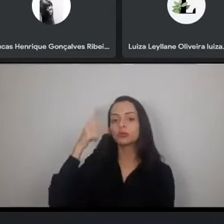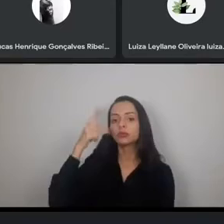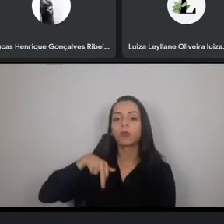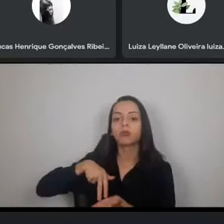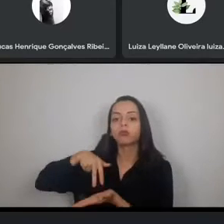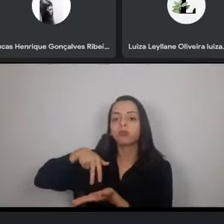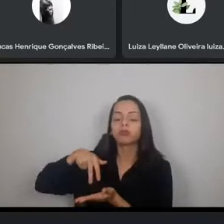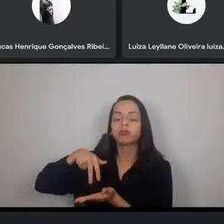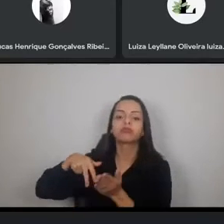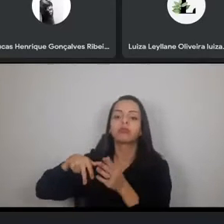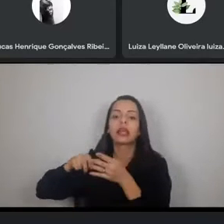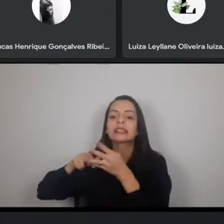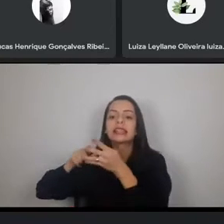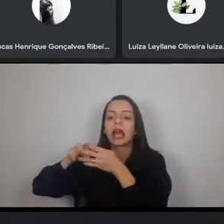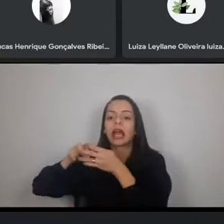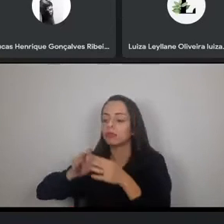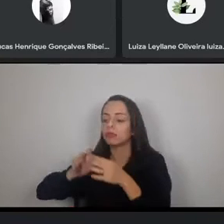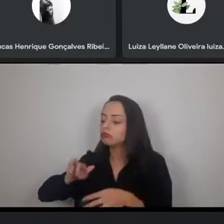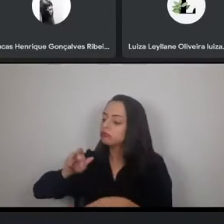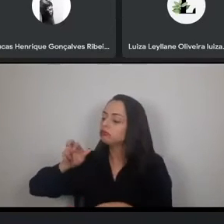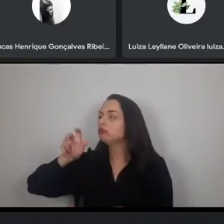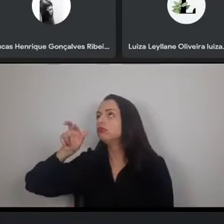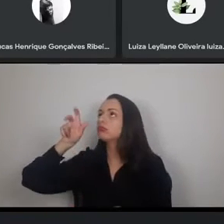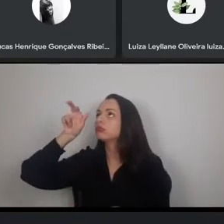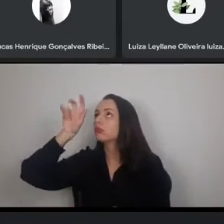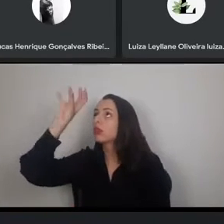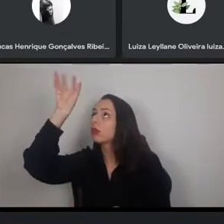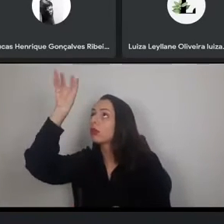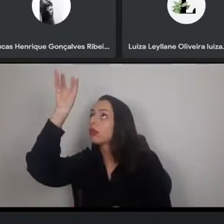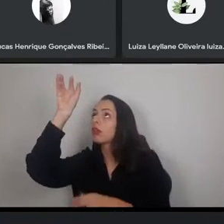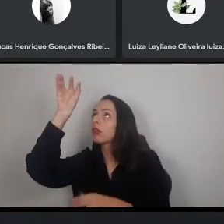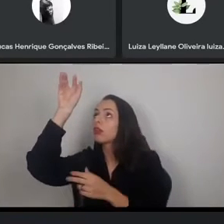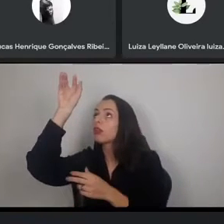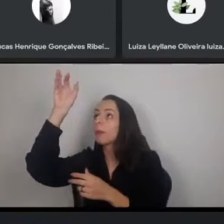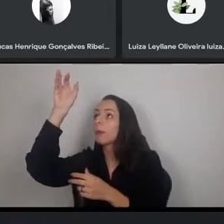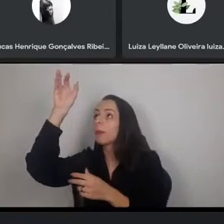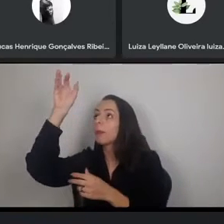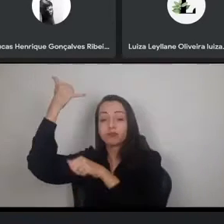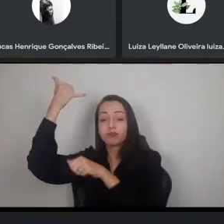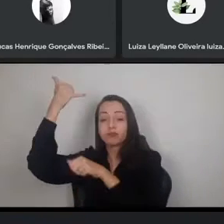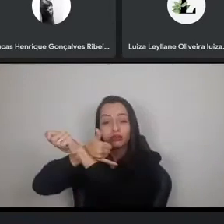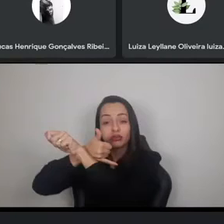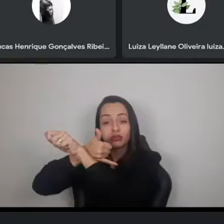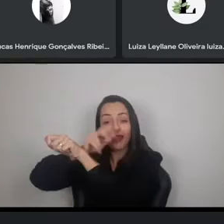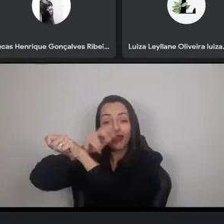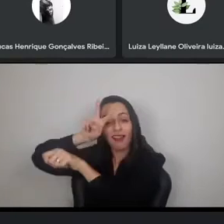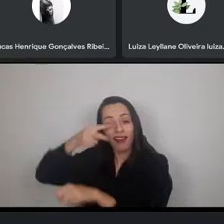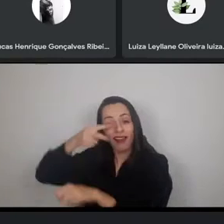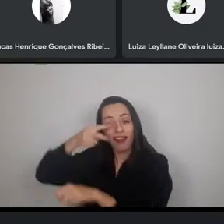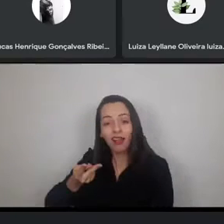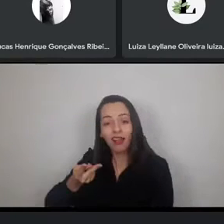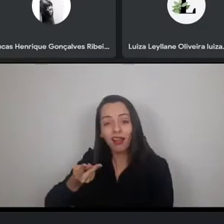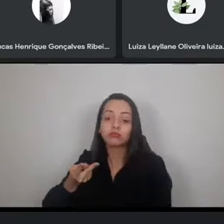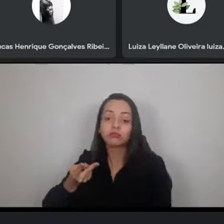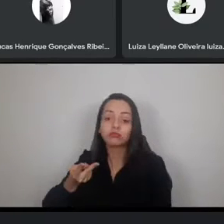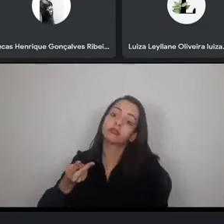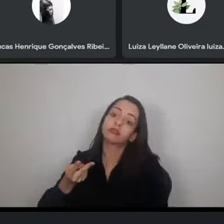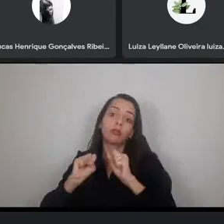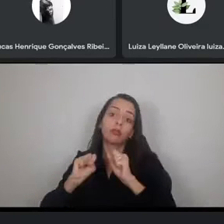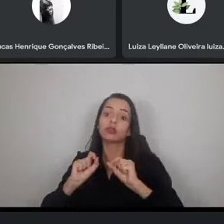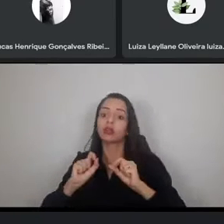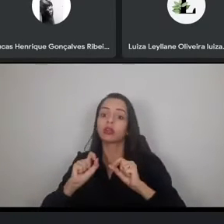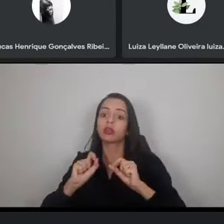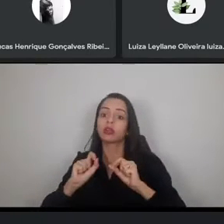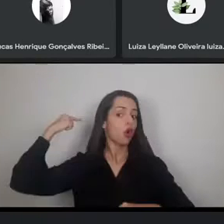E dependendo da queda sobre o solo, ela pode fraturar uma vértebra, podendo ocasionar o quê?